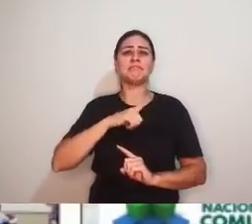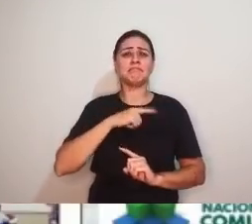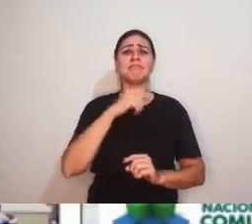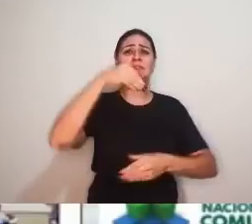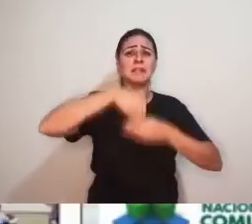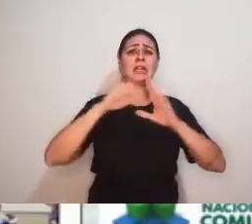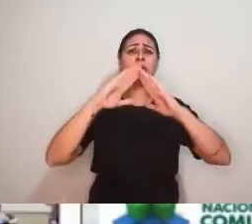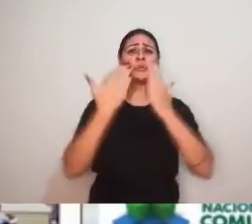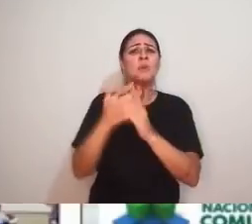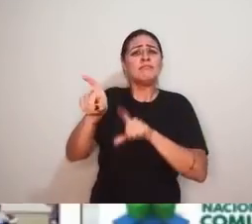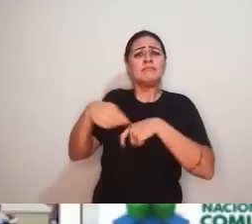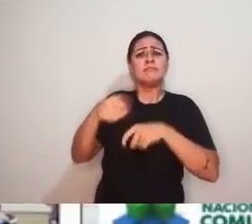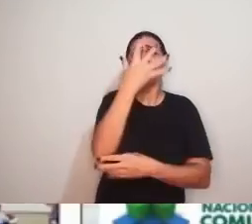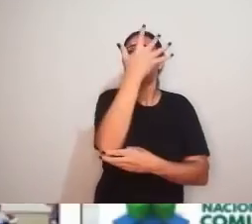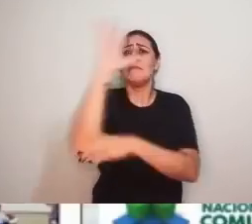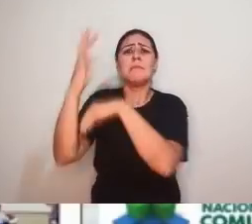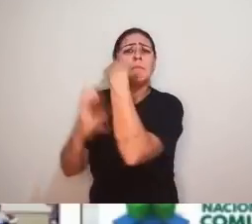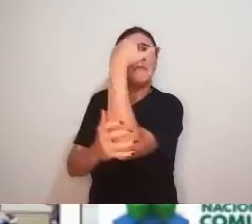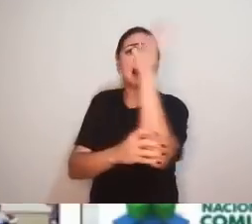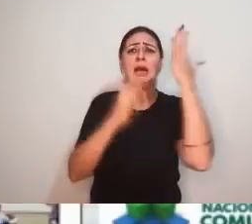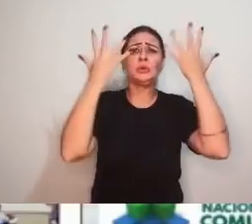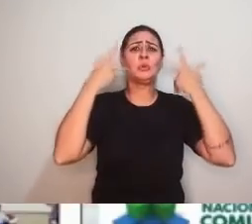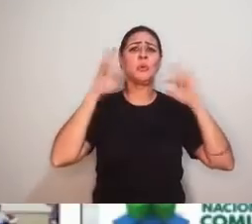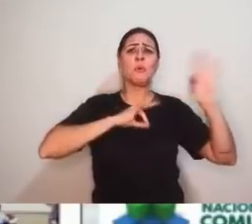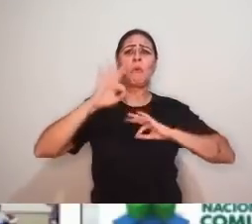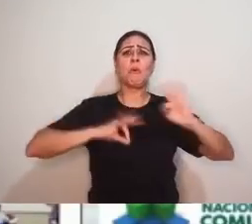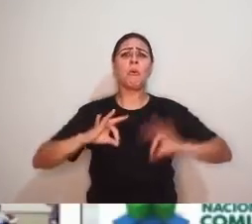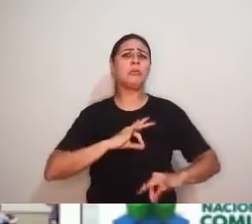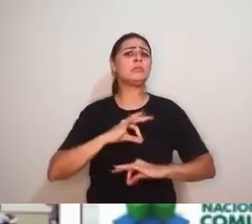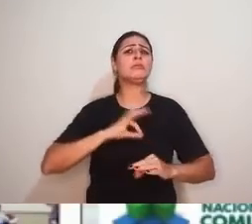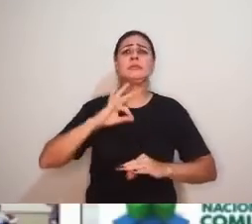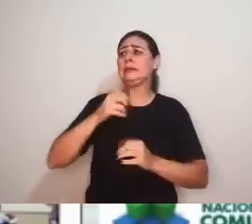via era peroba e onça e jaguatirica no meio do mato.